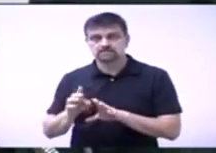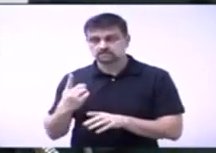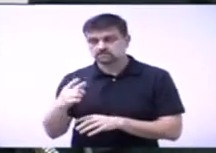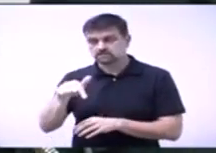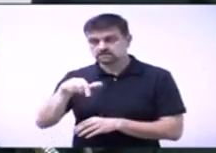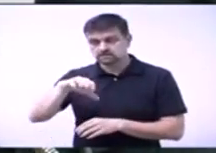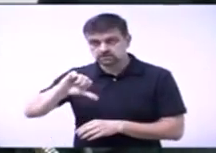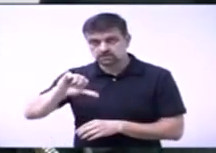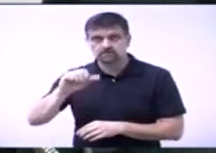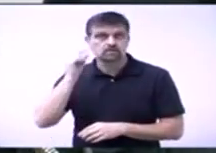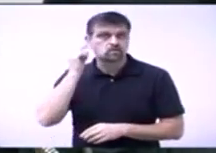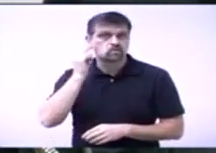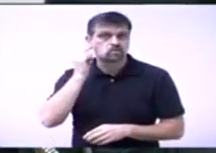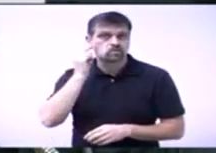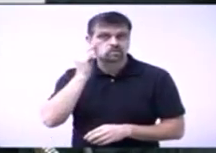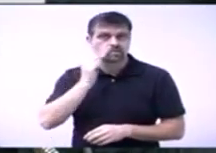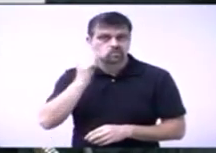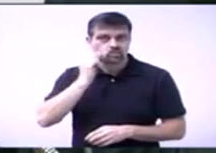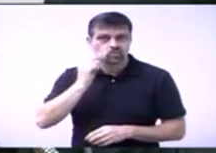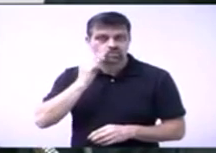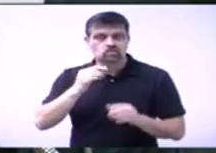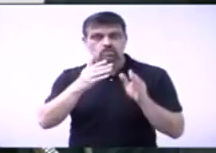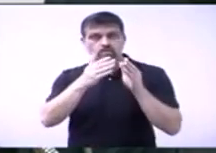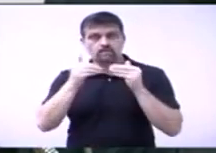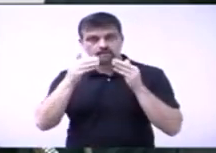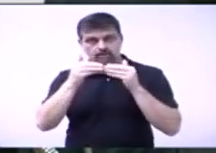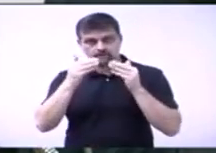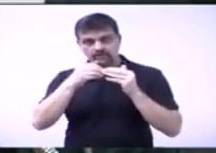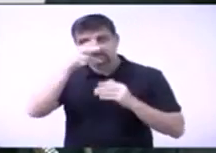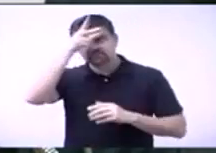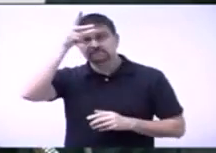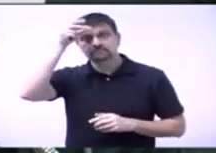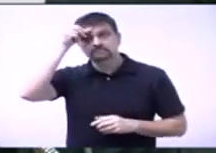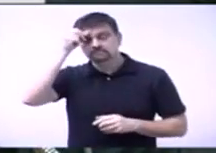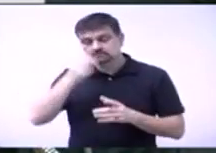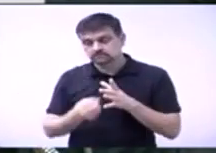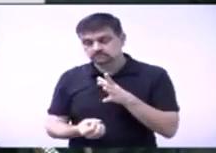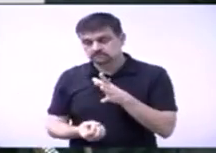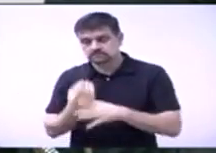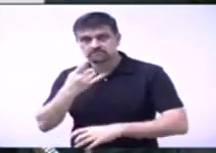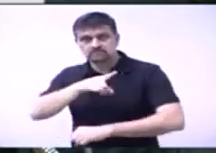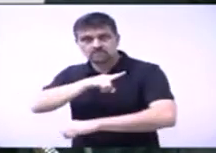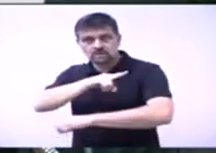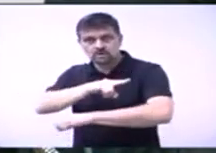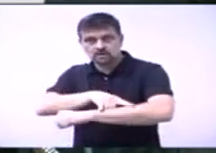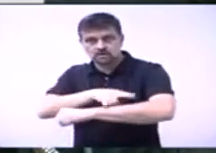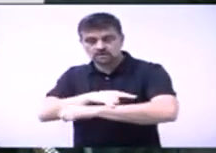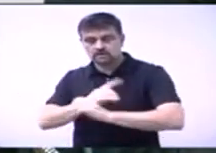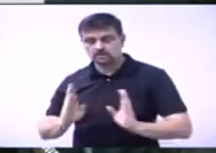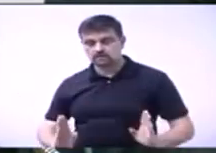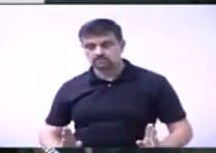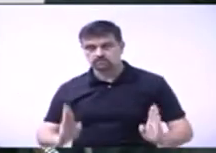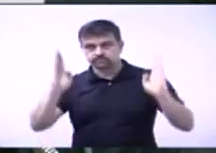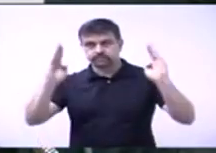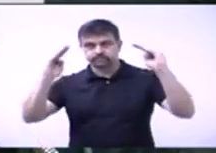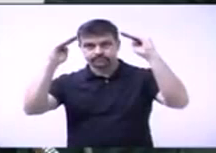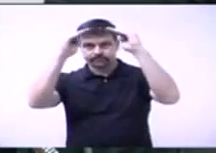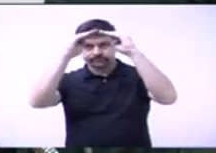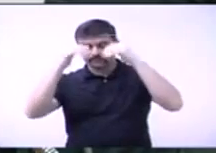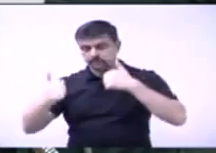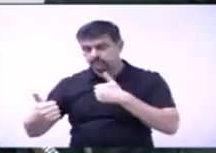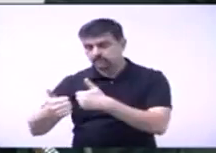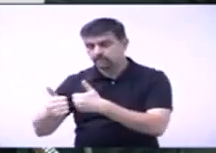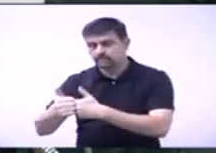179, do vereador Duca Zelato, indica ao Executivo a instalação de banheiros químicos próximos à